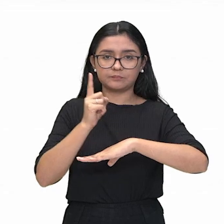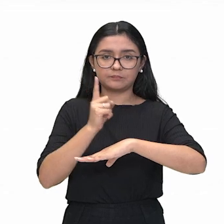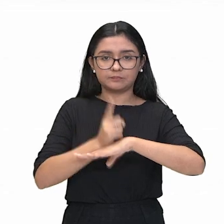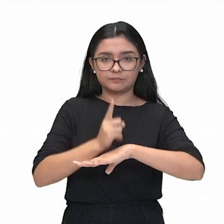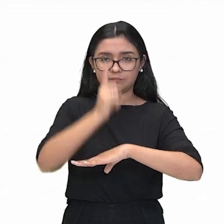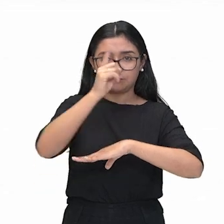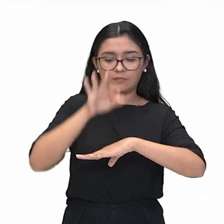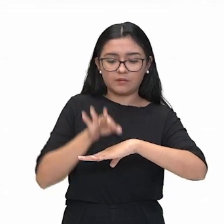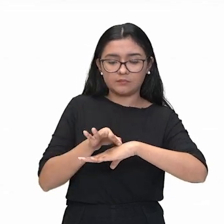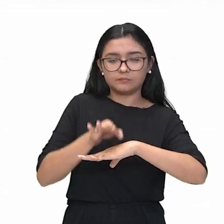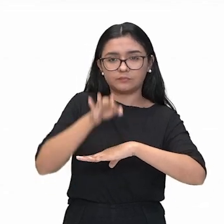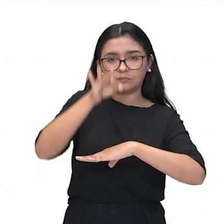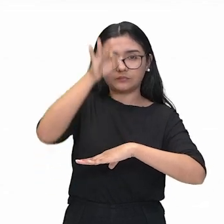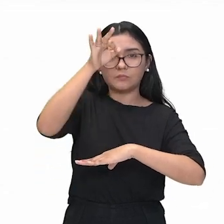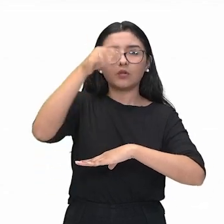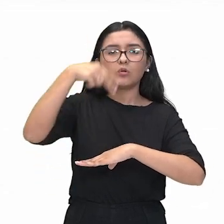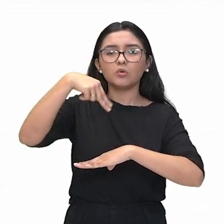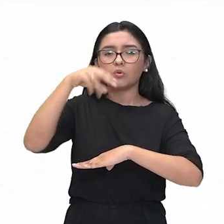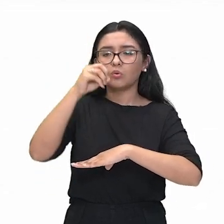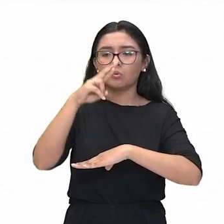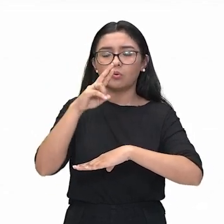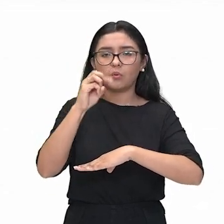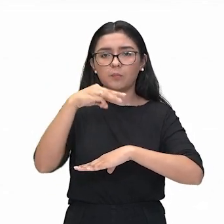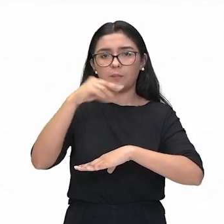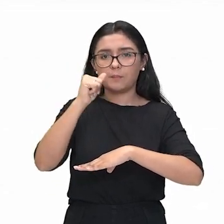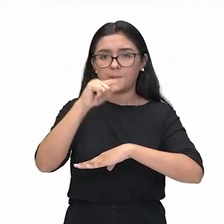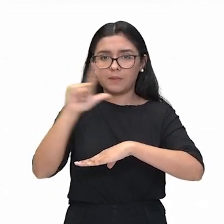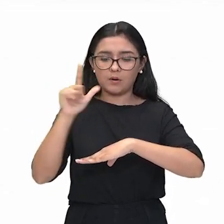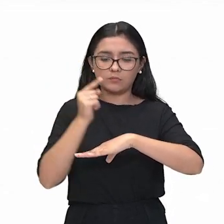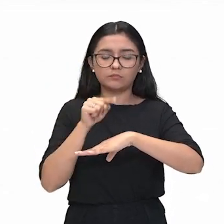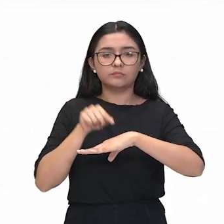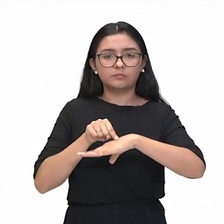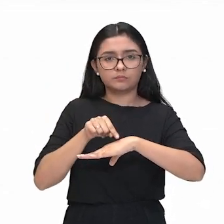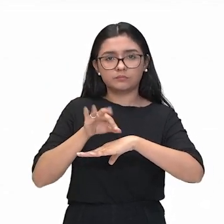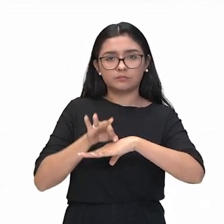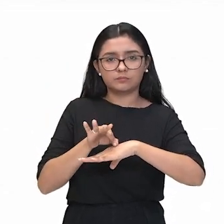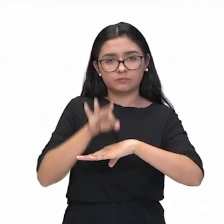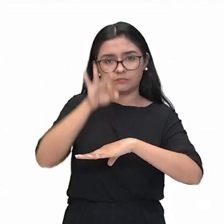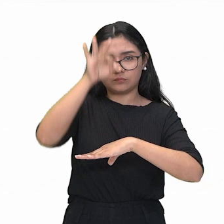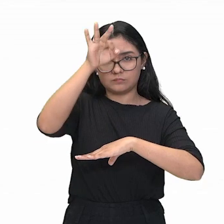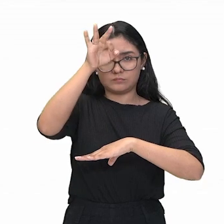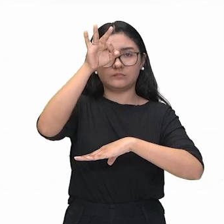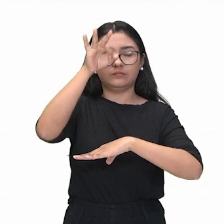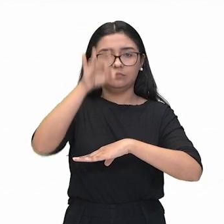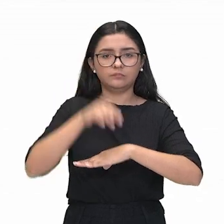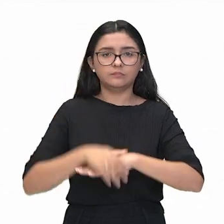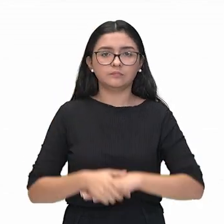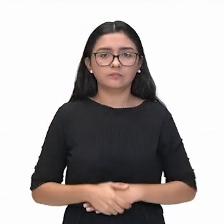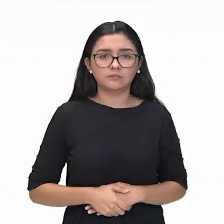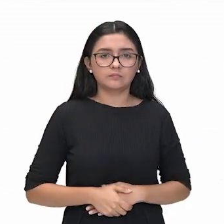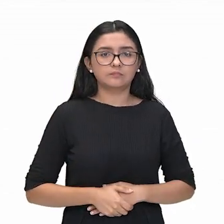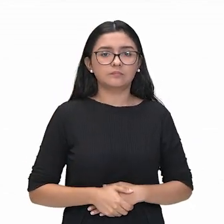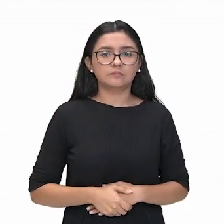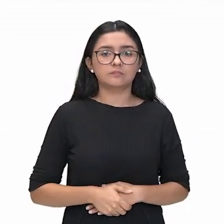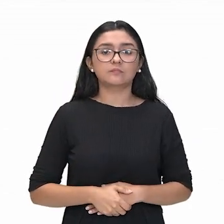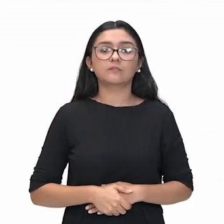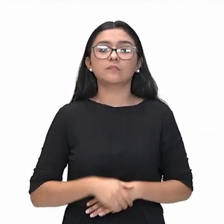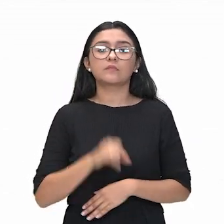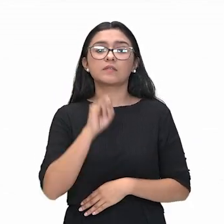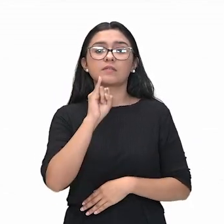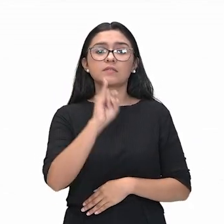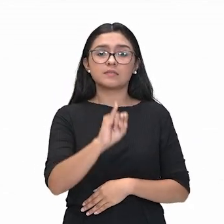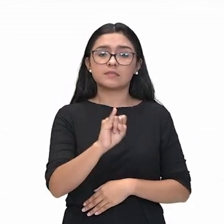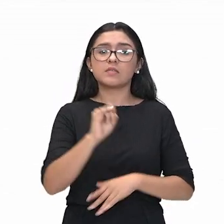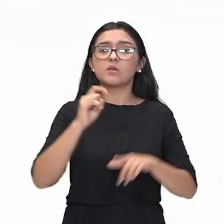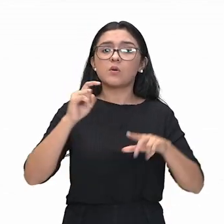Essa é a reta normal, tá? Tá escrito aí, ó, a linha normal, linha perpendicular à superfície. Se eu medir o ângulo